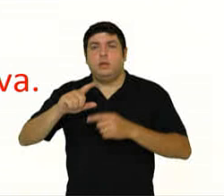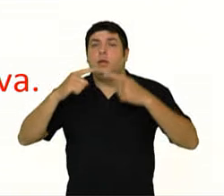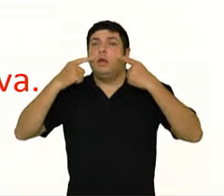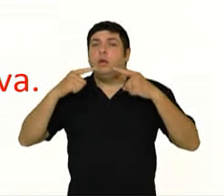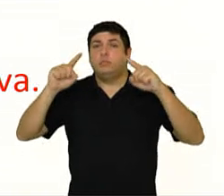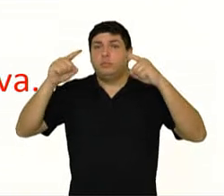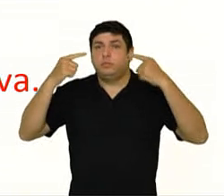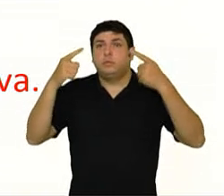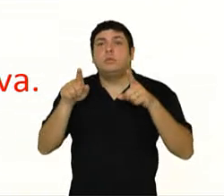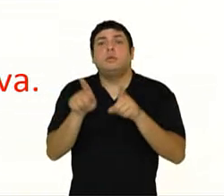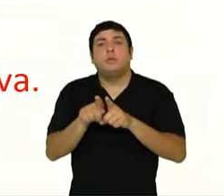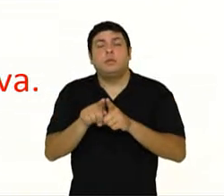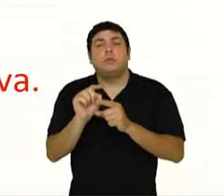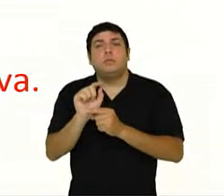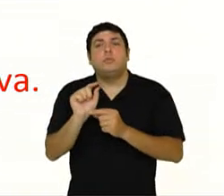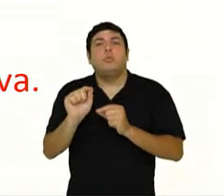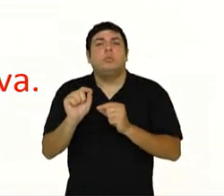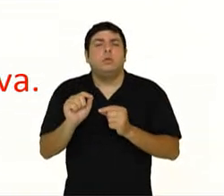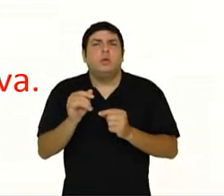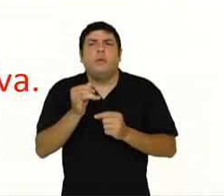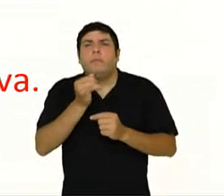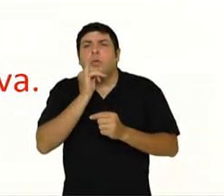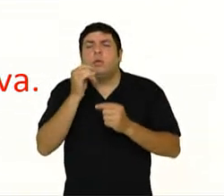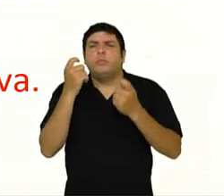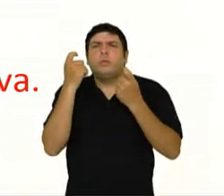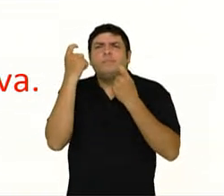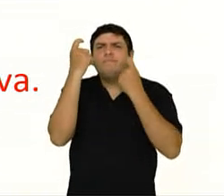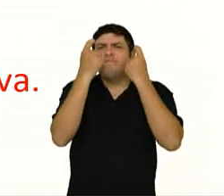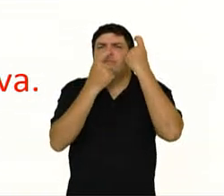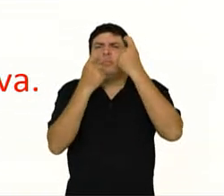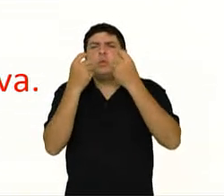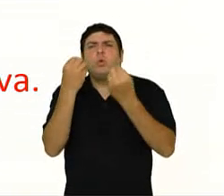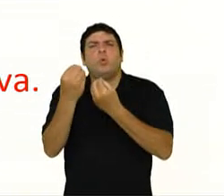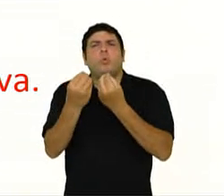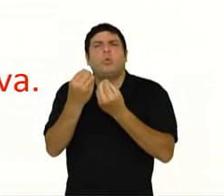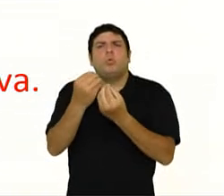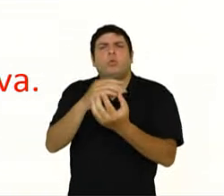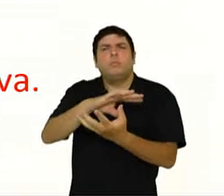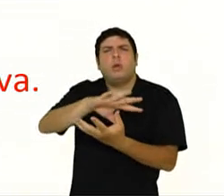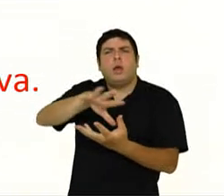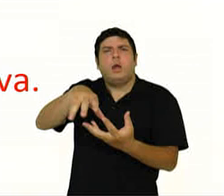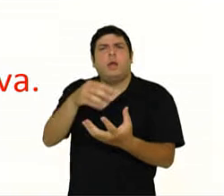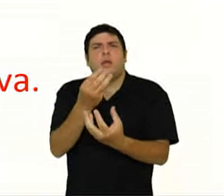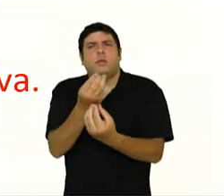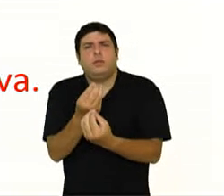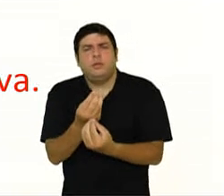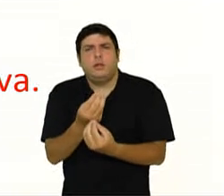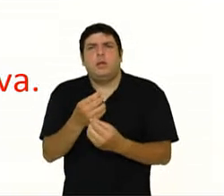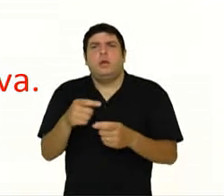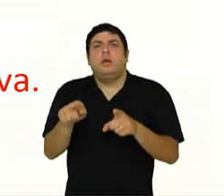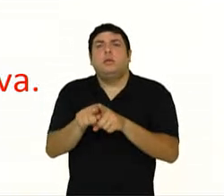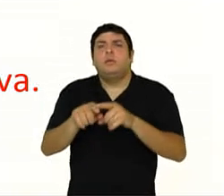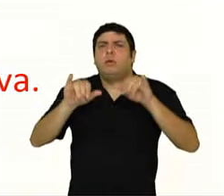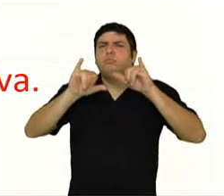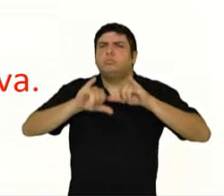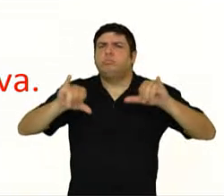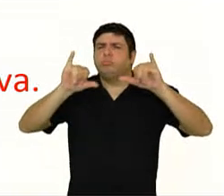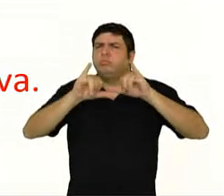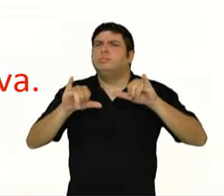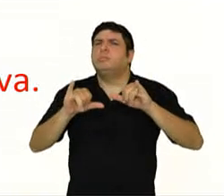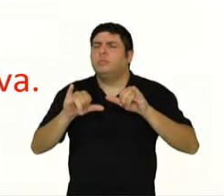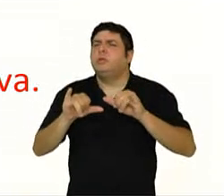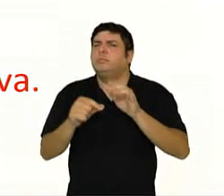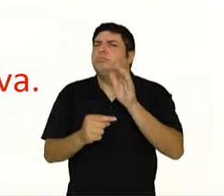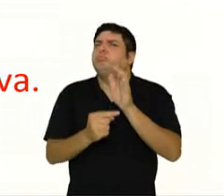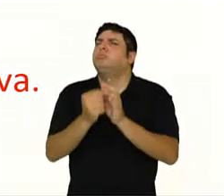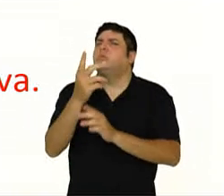né? Não tem aquela... Tá preocupado com a situação artística. A publicidade, as propagandas, muitas vezes